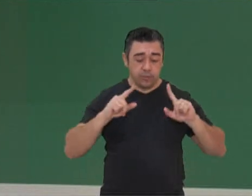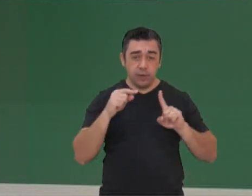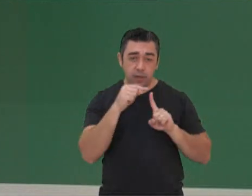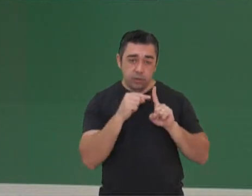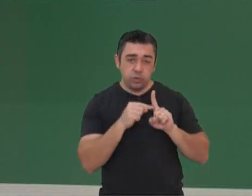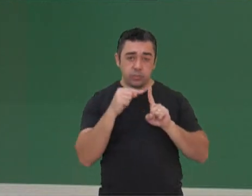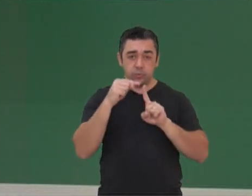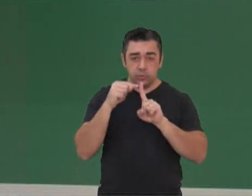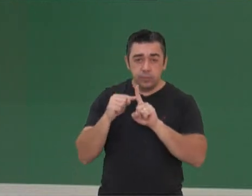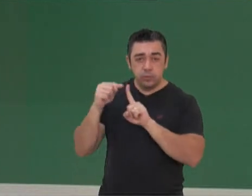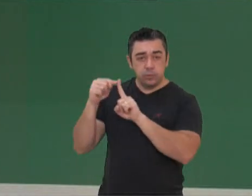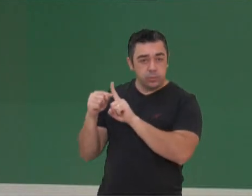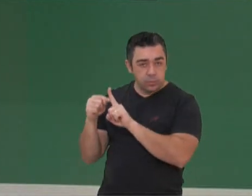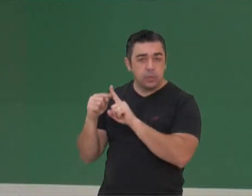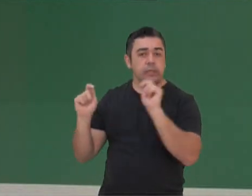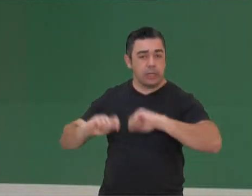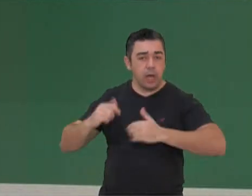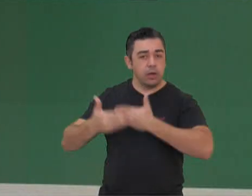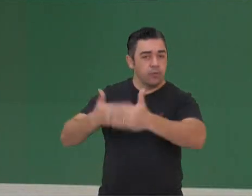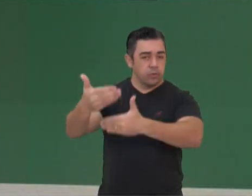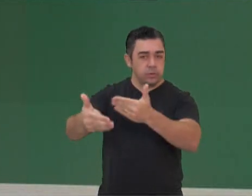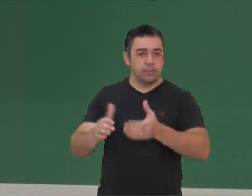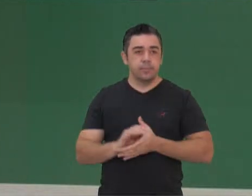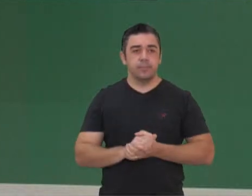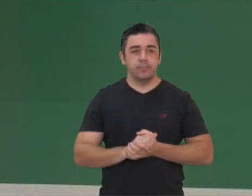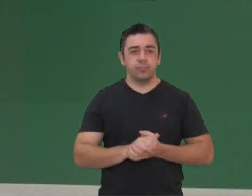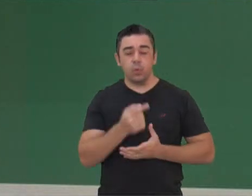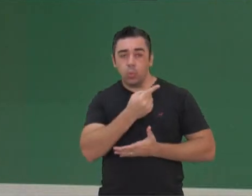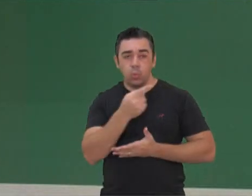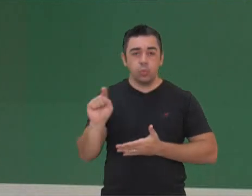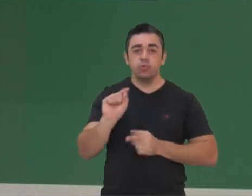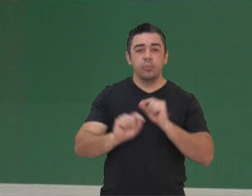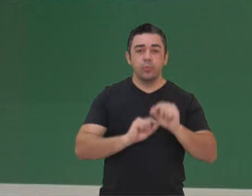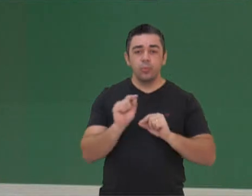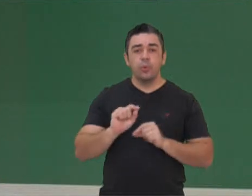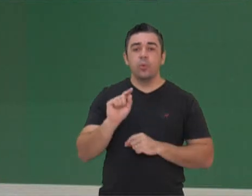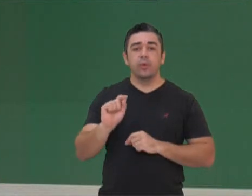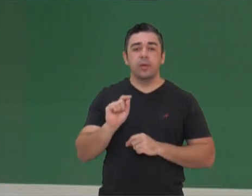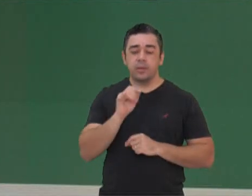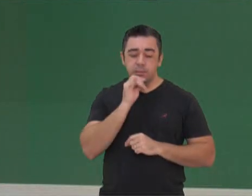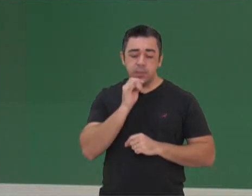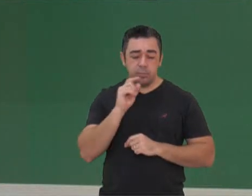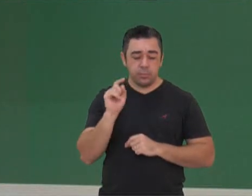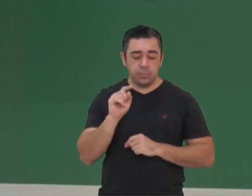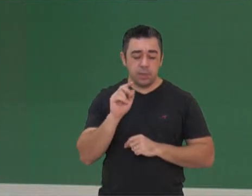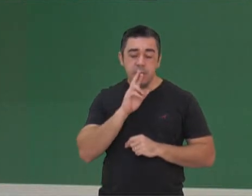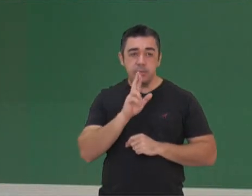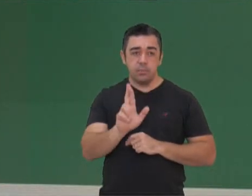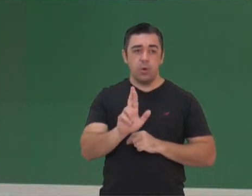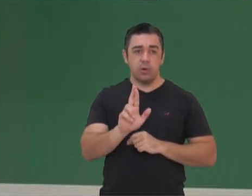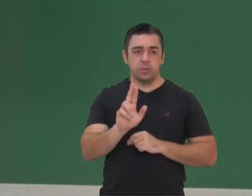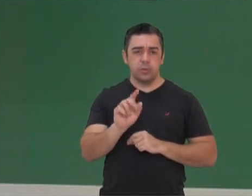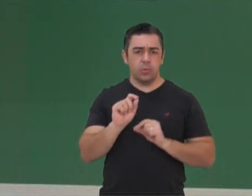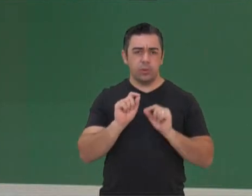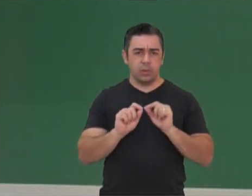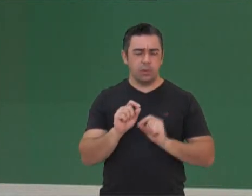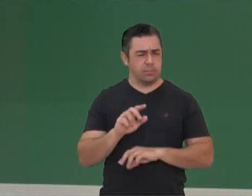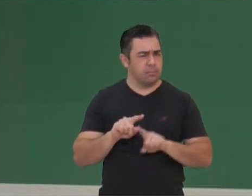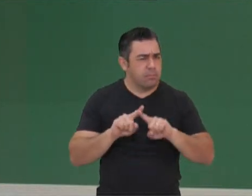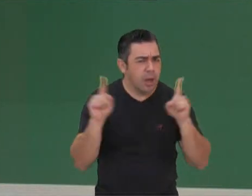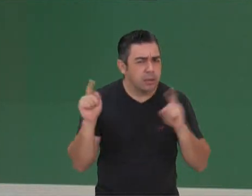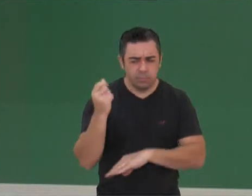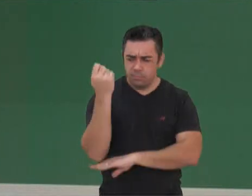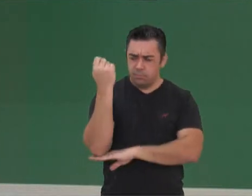gerar evolução. Então, isso é importante também. E, por último, ainda, reação a estímulos. Ah, professora, mas planta reage